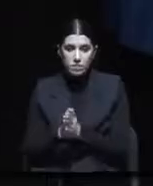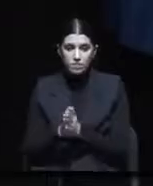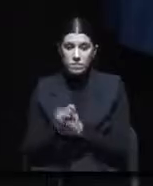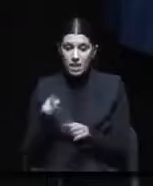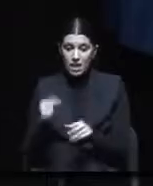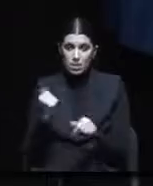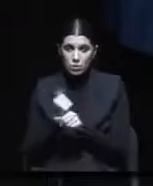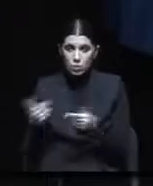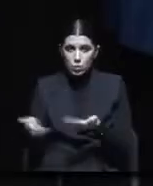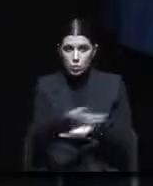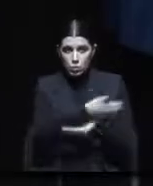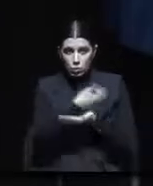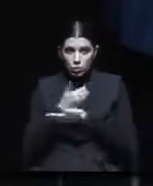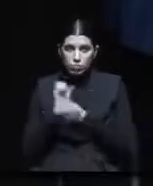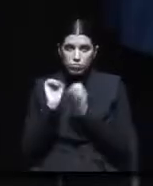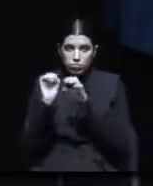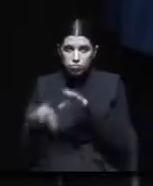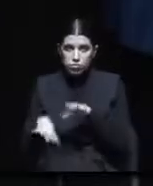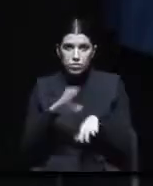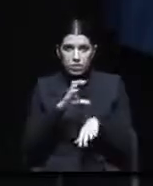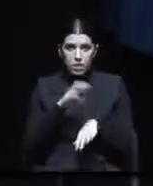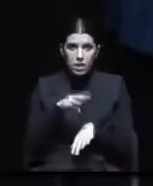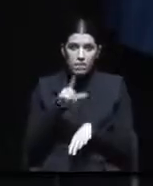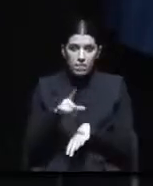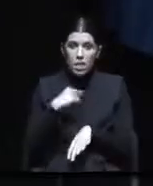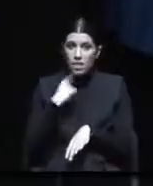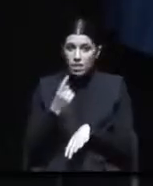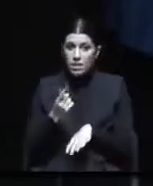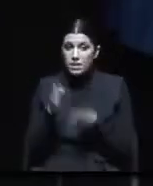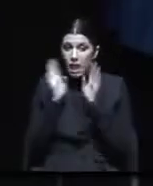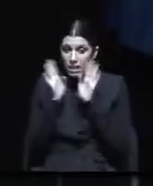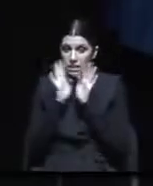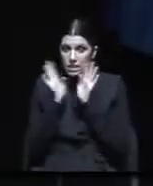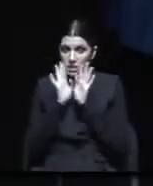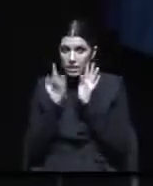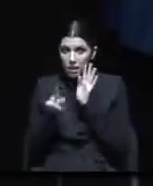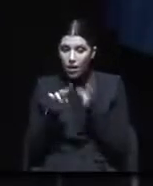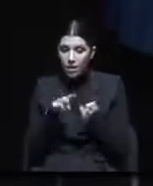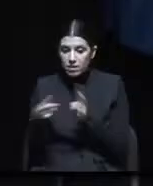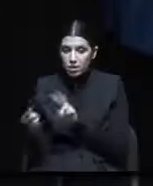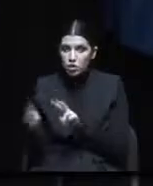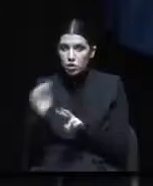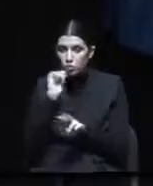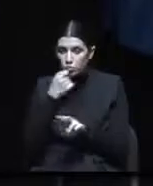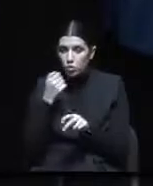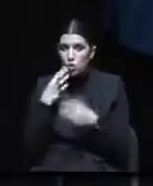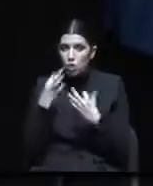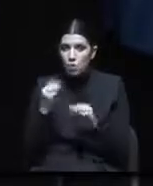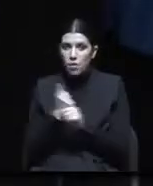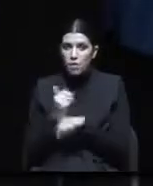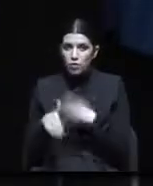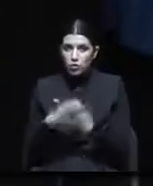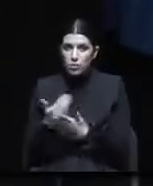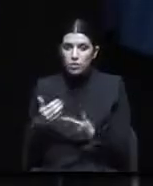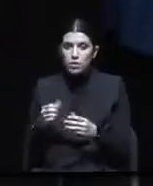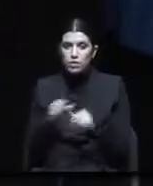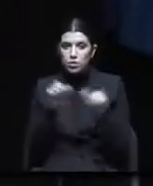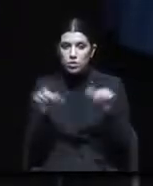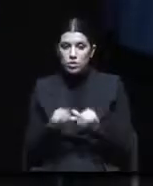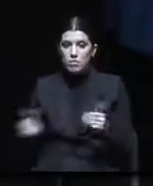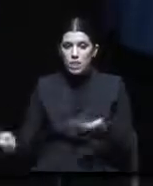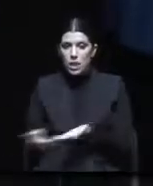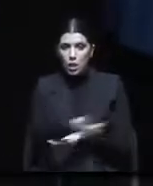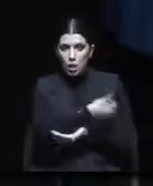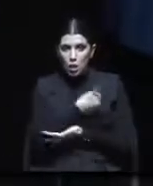operação, o STAL e o STML alertaram para o facto desta alteração ter afetado o normal funcionamento do sistema de recolha